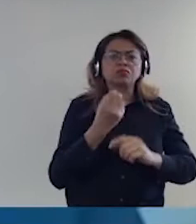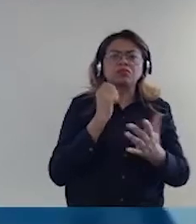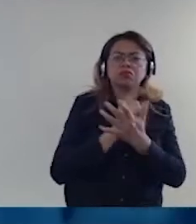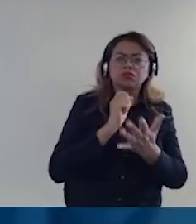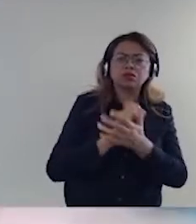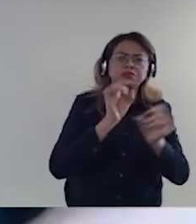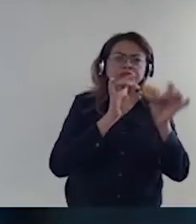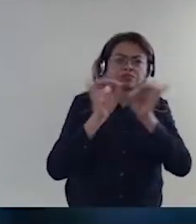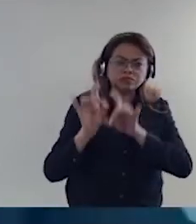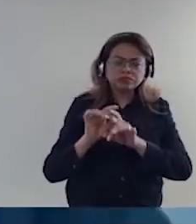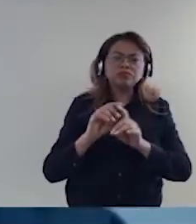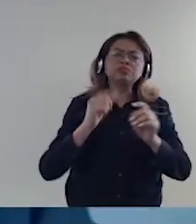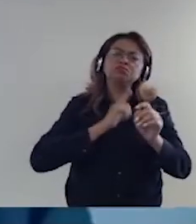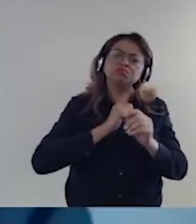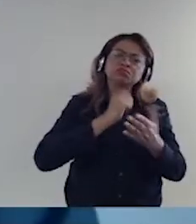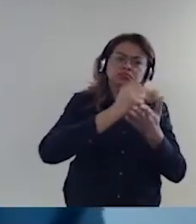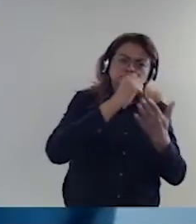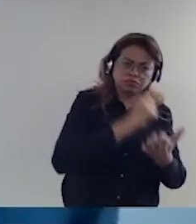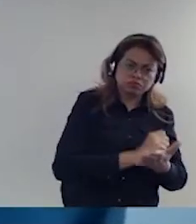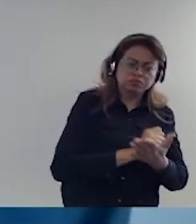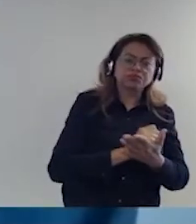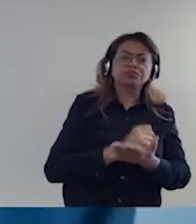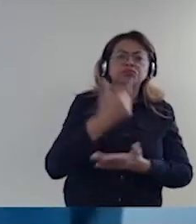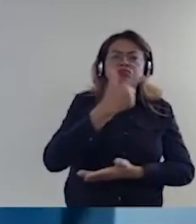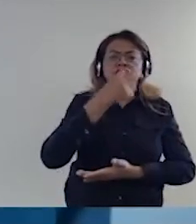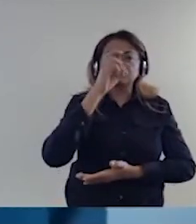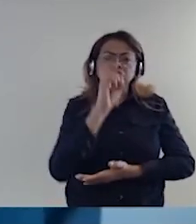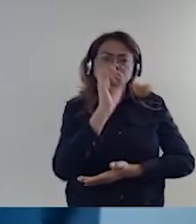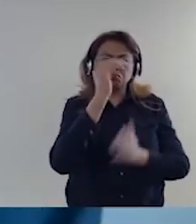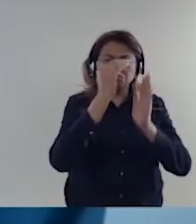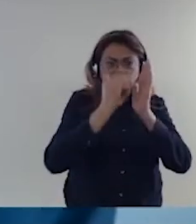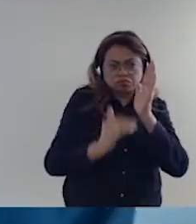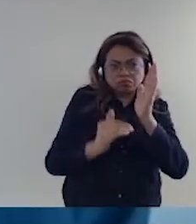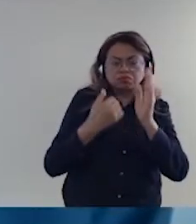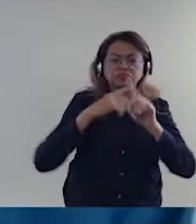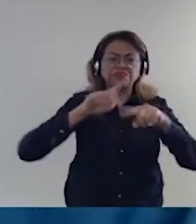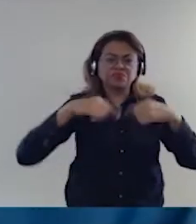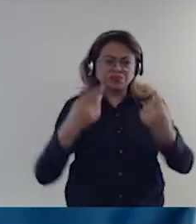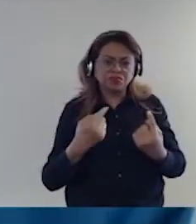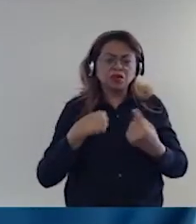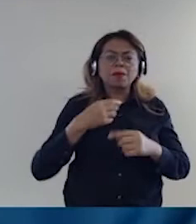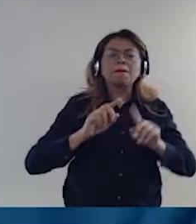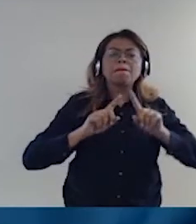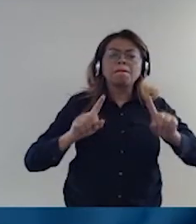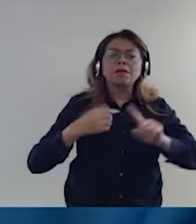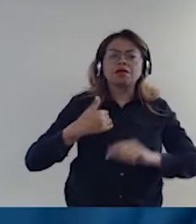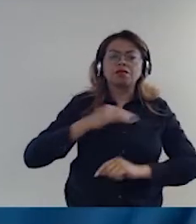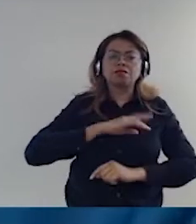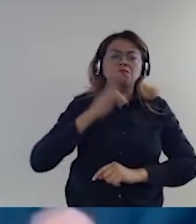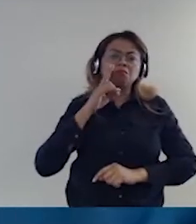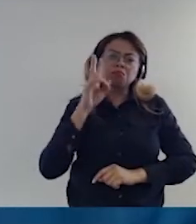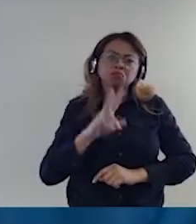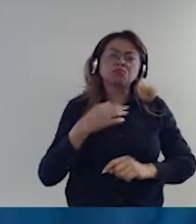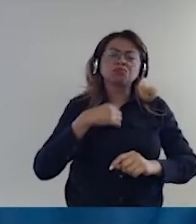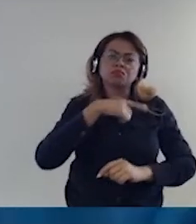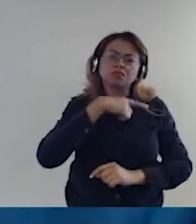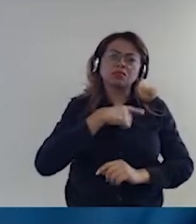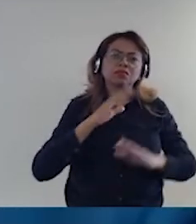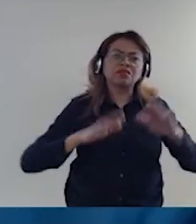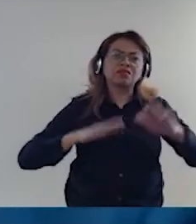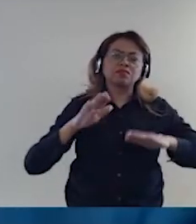foram divulgados nesse sentido, mas, a meu ver, houve ali um